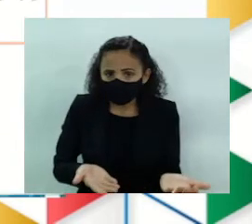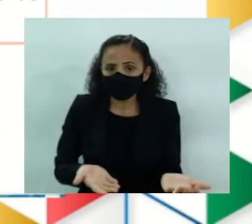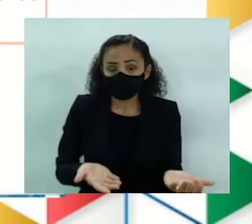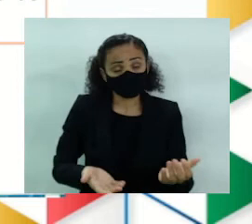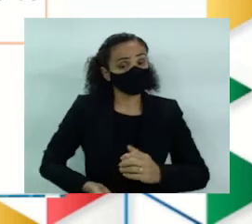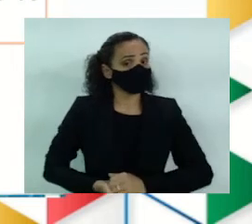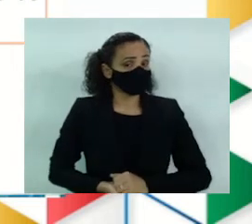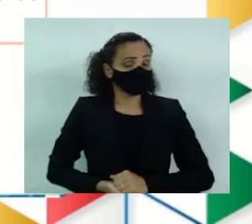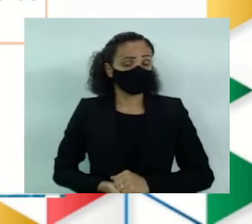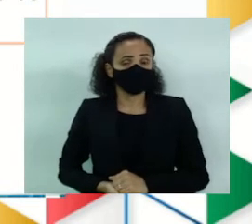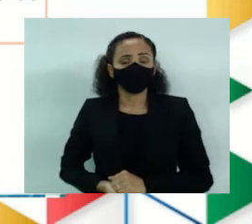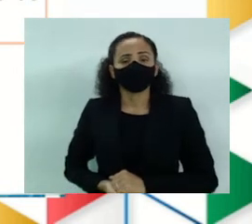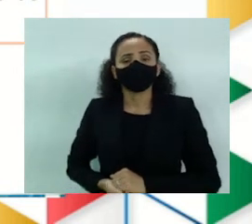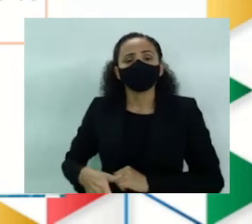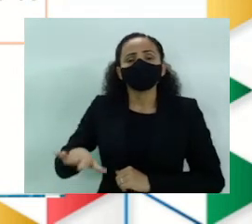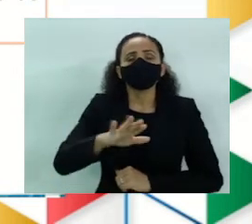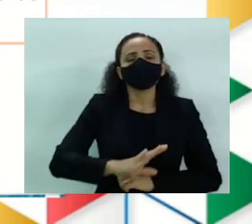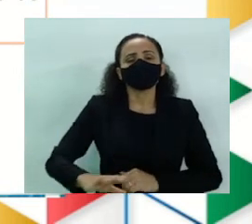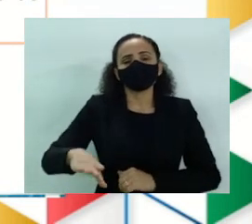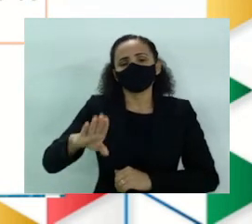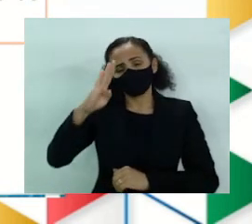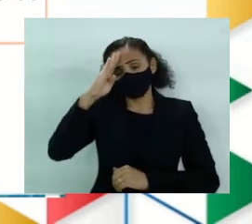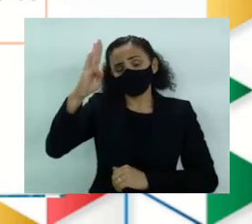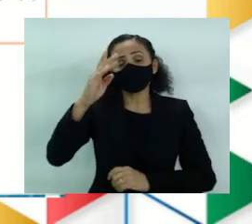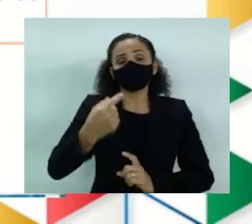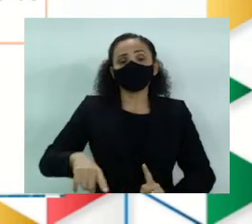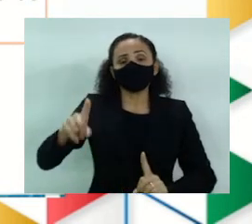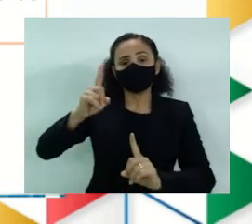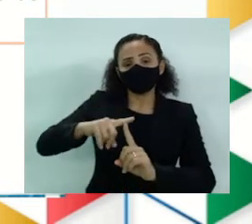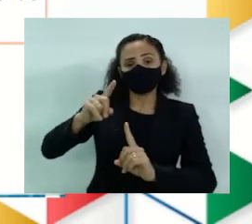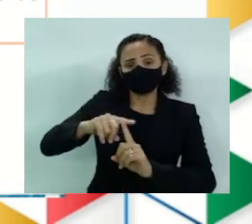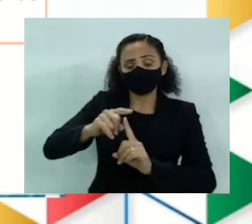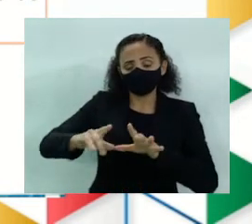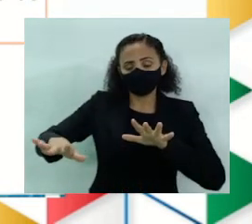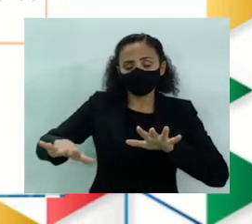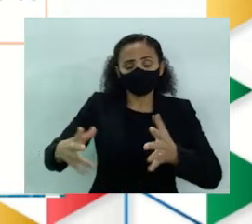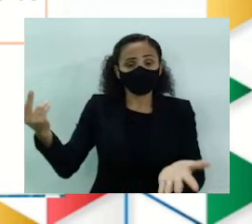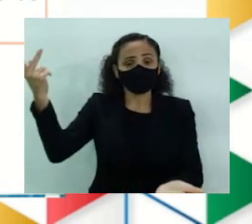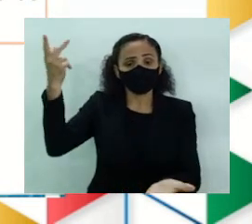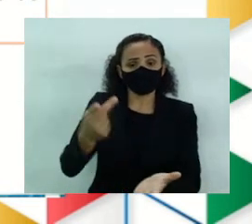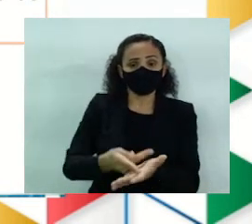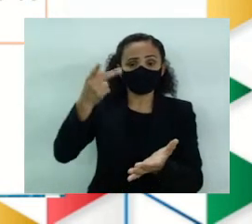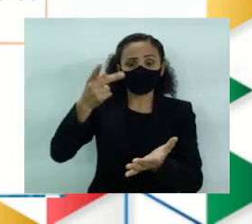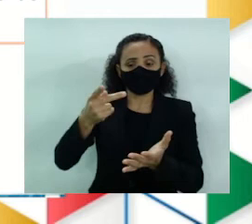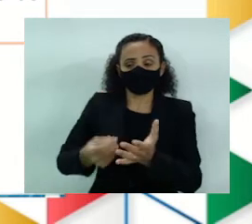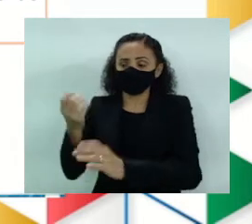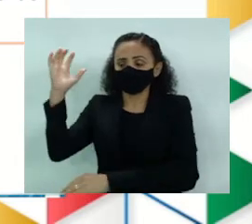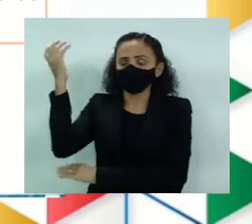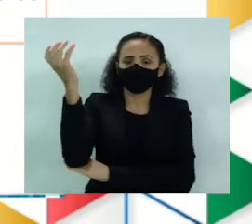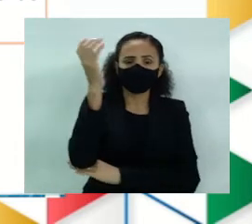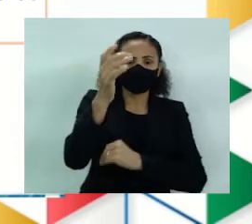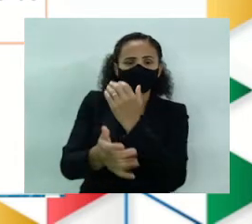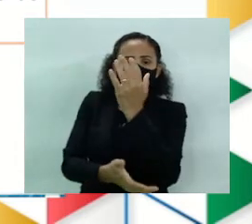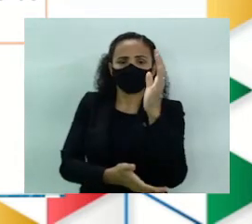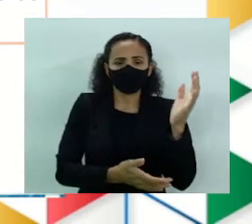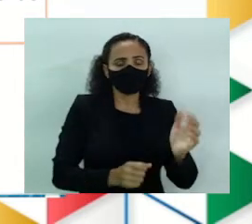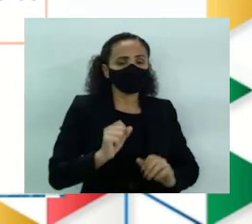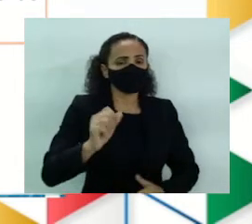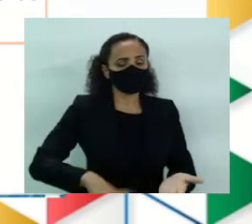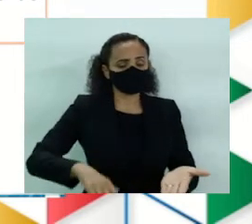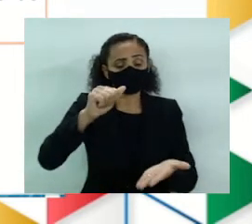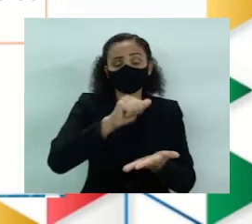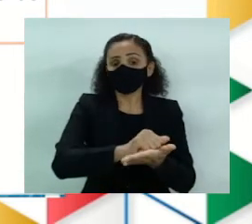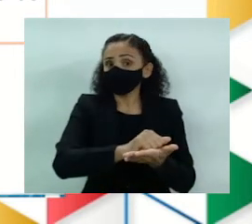lá. Os principais tipos de impactos ambientais causados pelo homem. A atividade